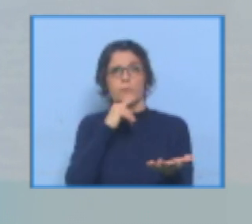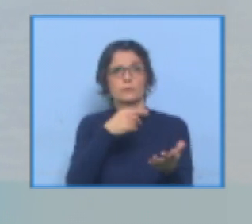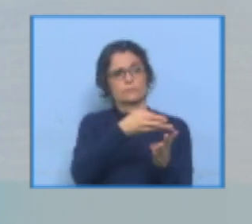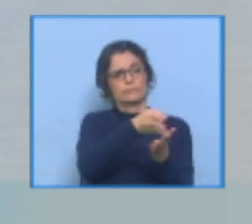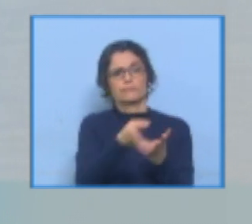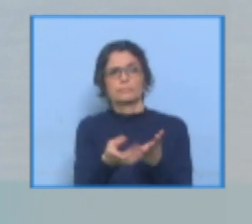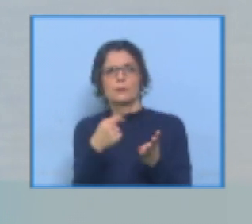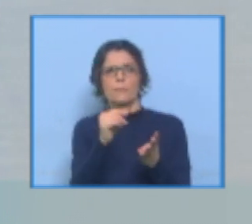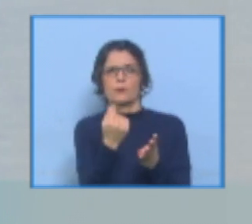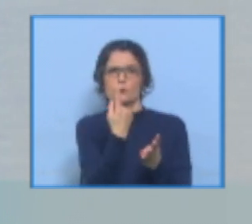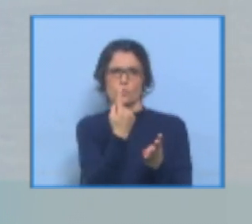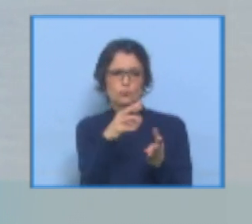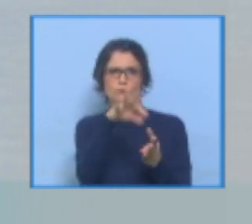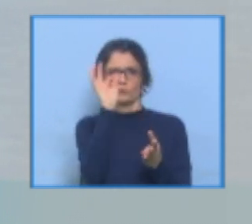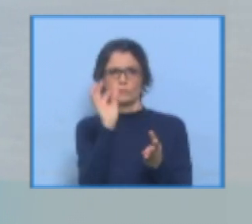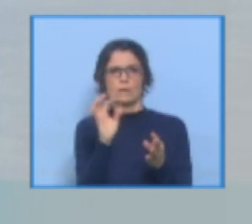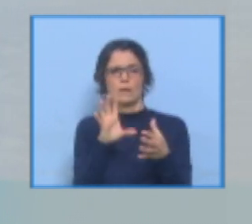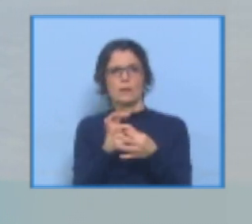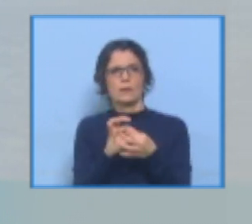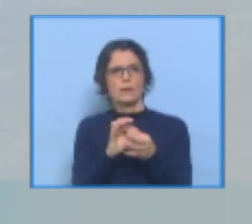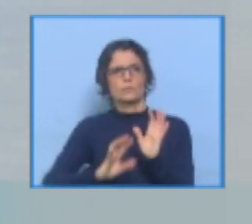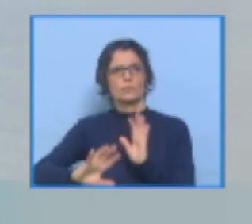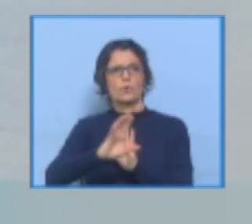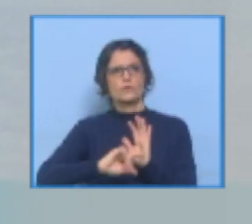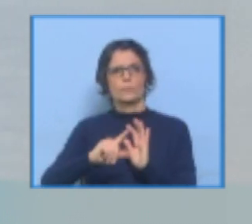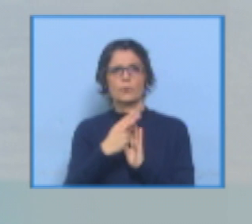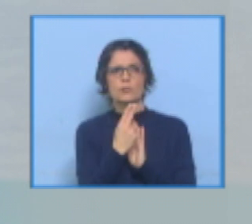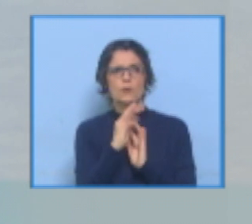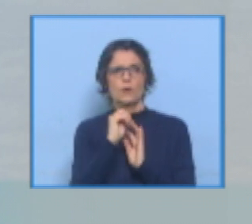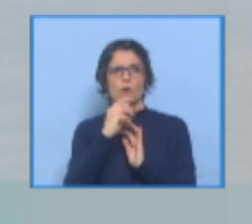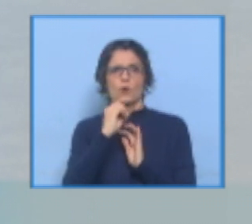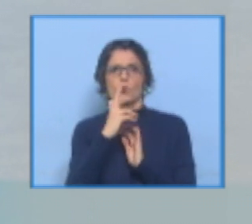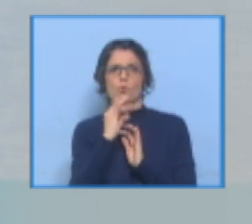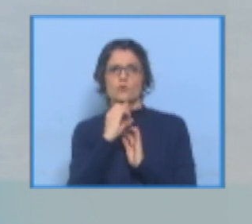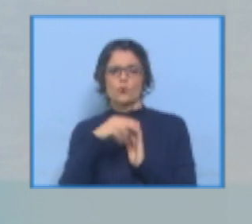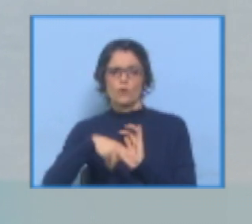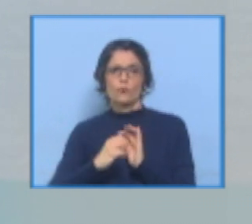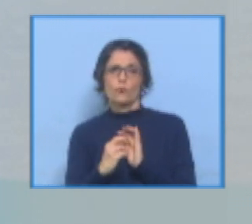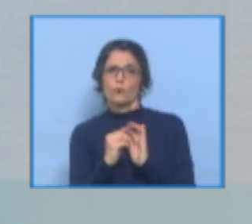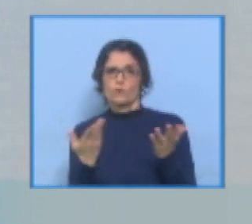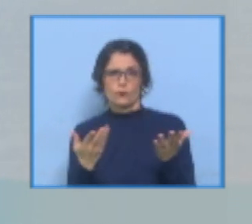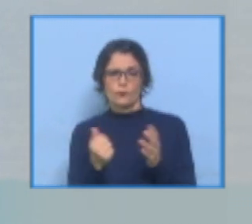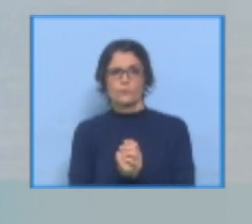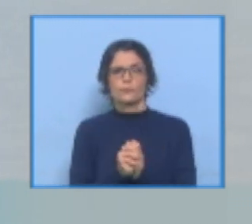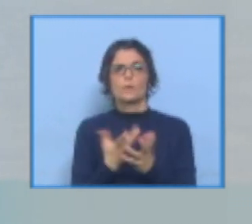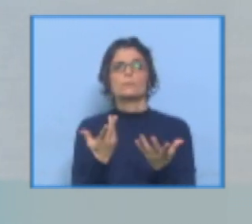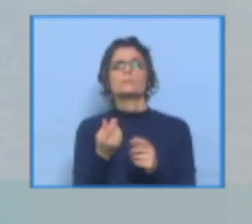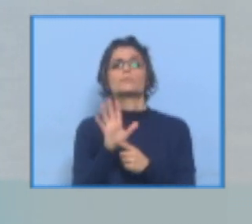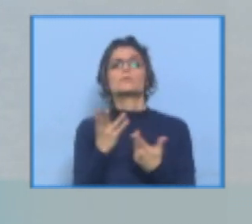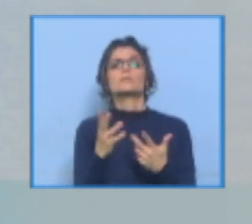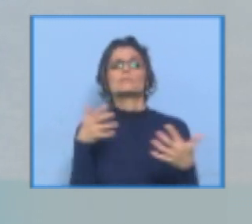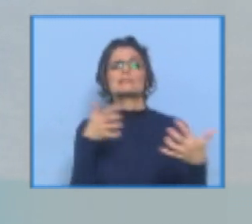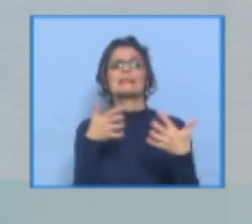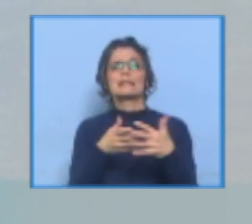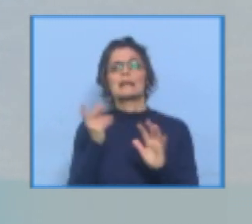focasse um que tem a ver, nomeadamente, com os países lusófonos. O ambiente de guerra de décadas passadas